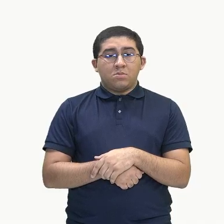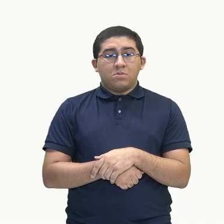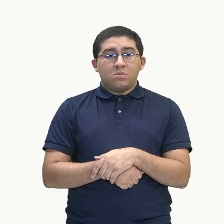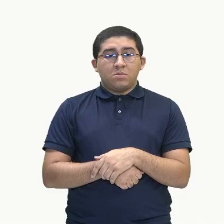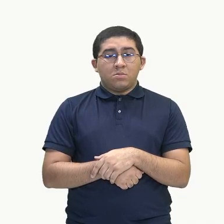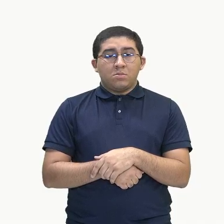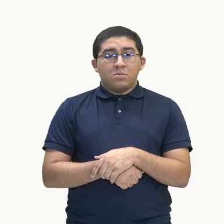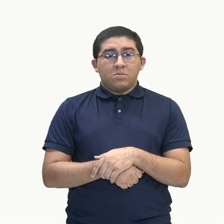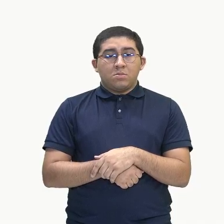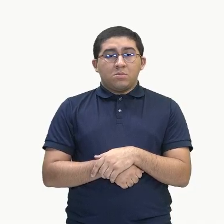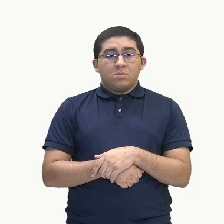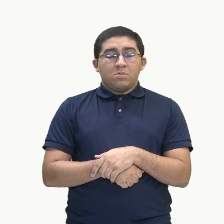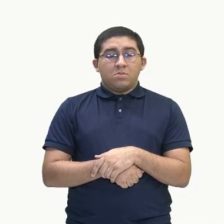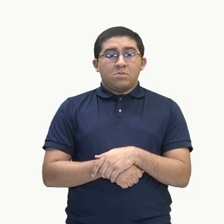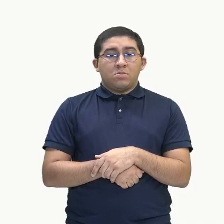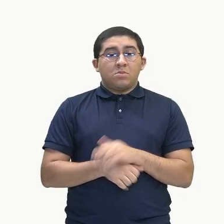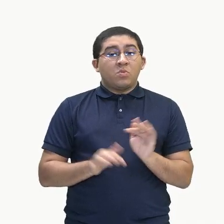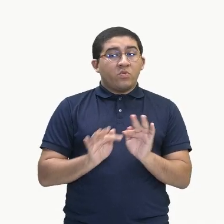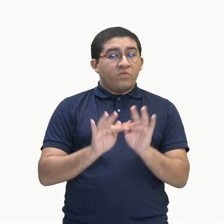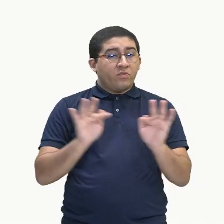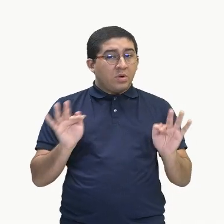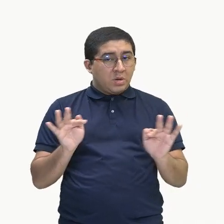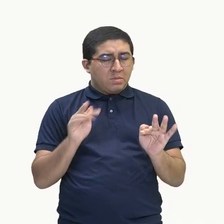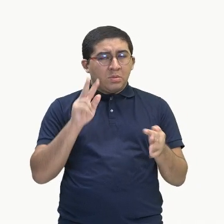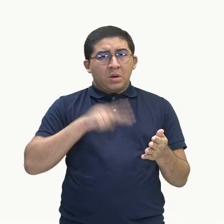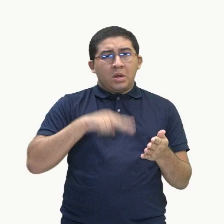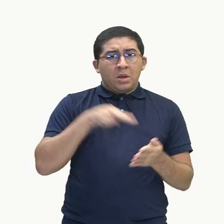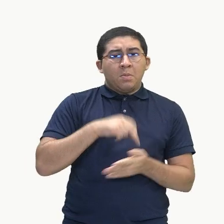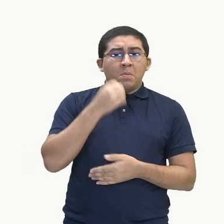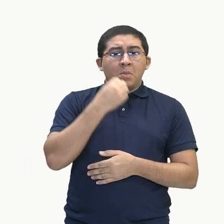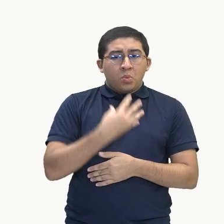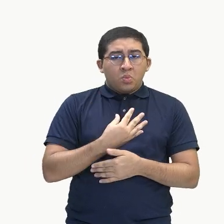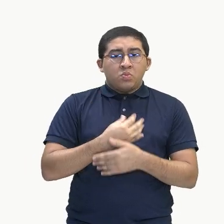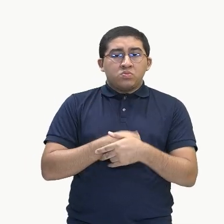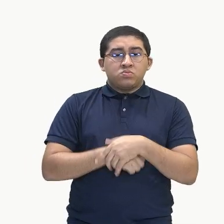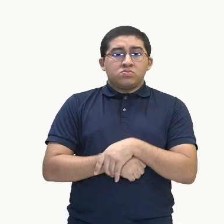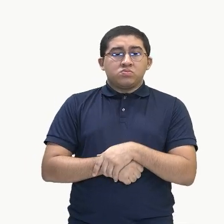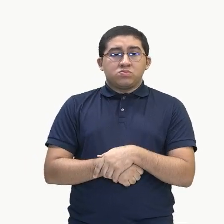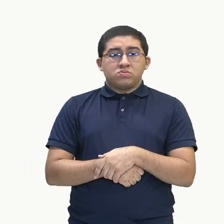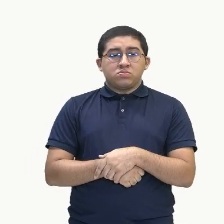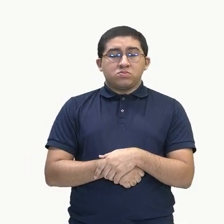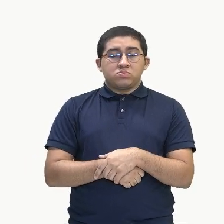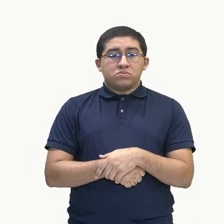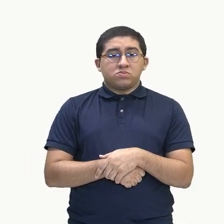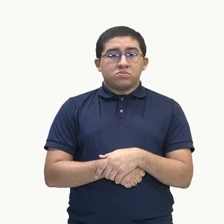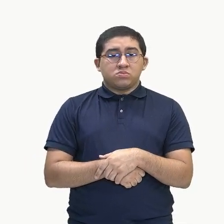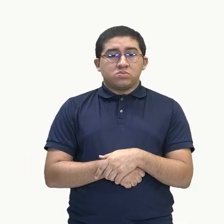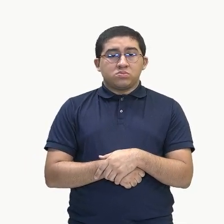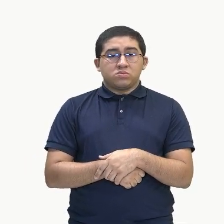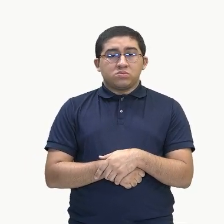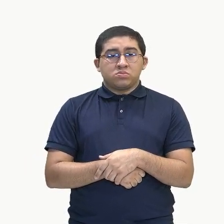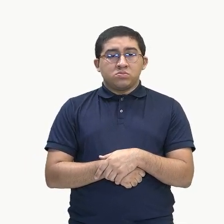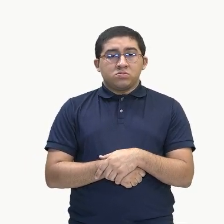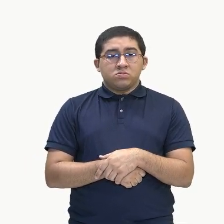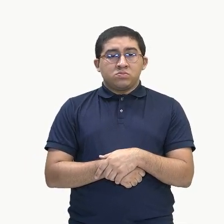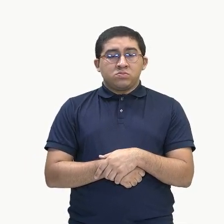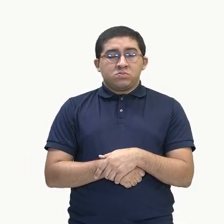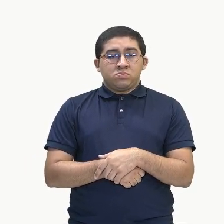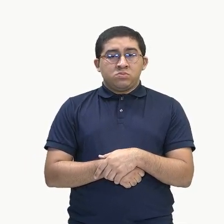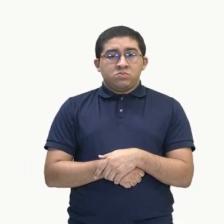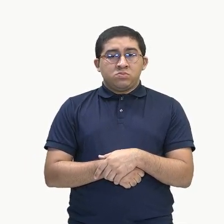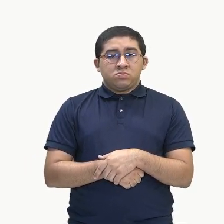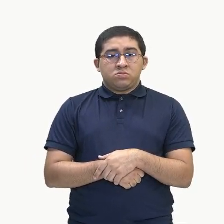good. Então ler é bom. Uma frase bem fácil aqui. Reading. Então, na hora de traduzir,